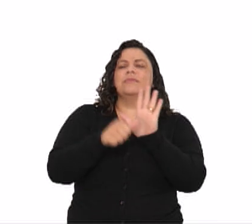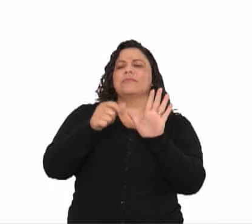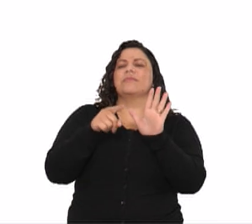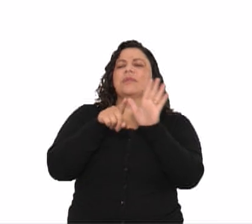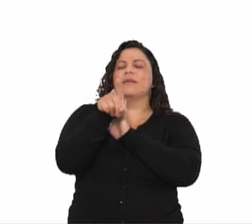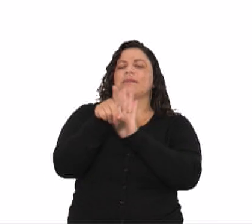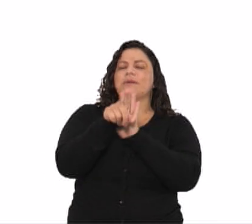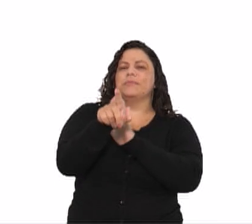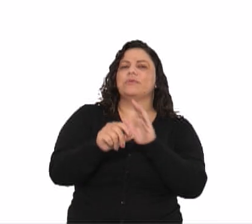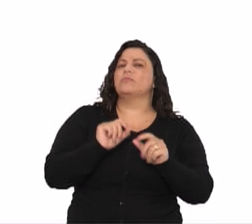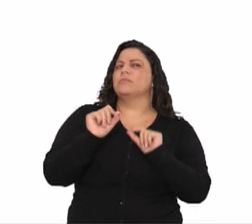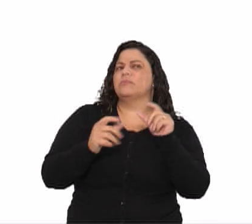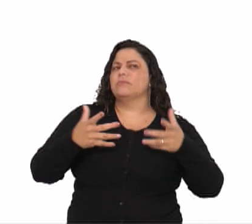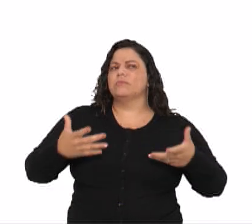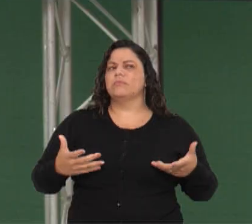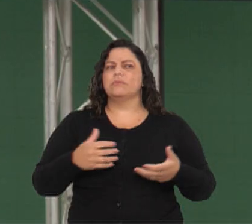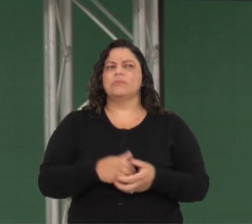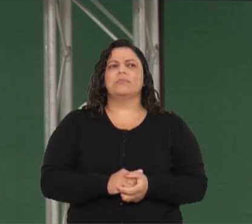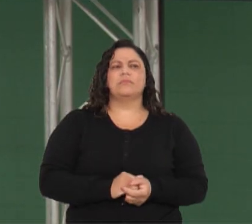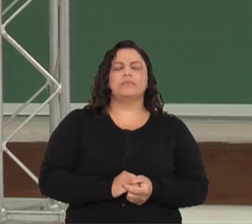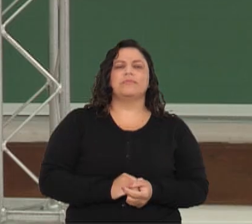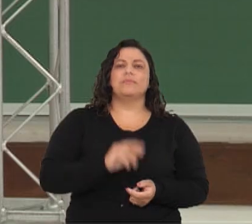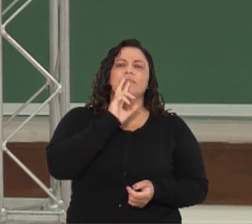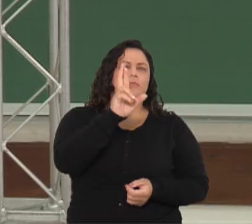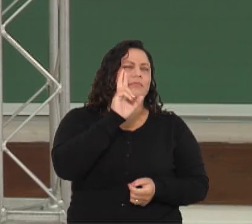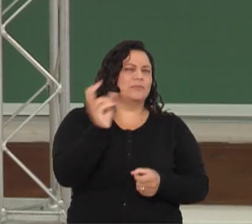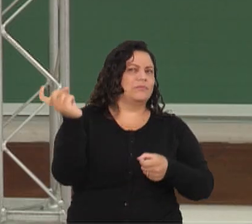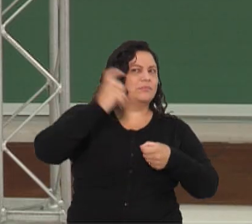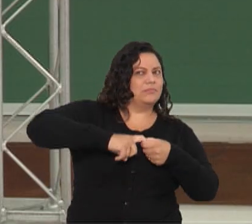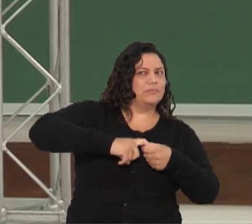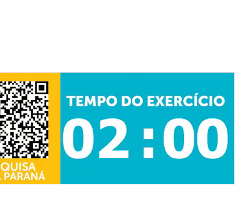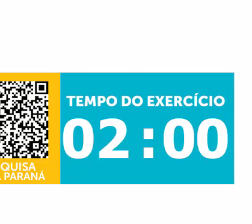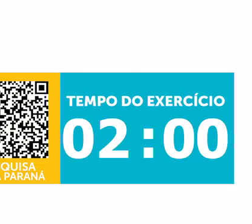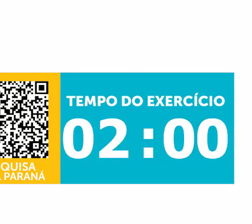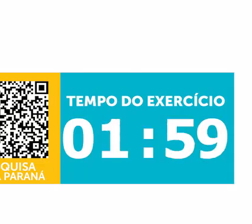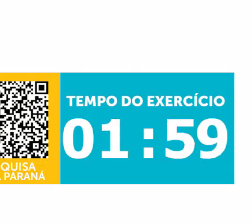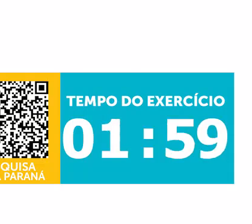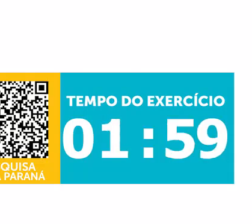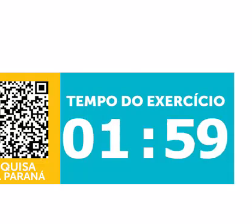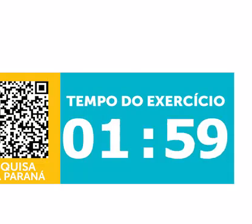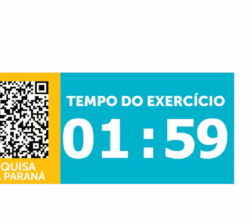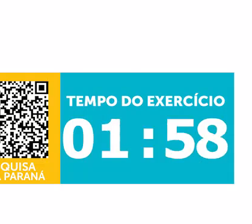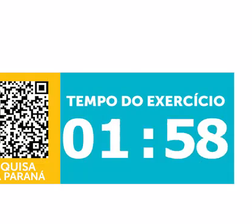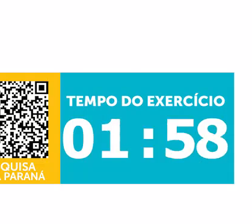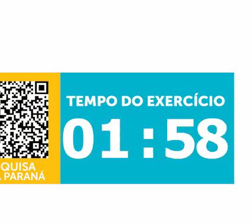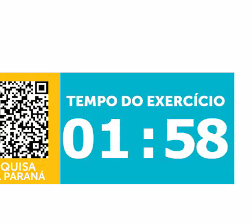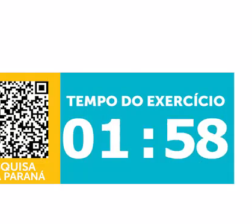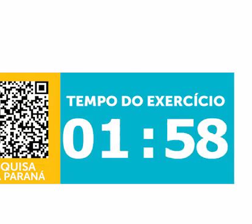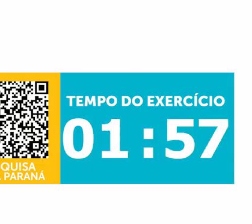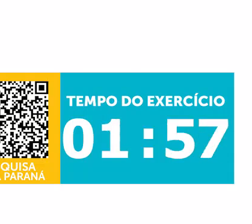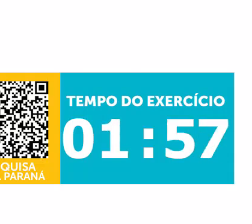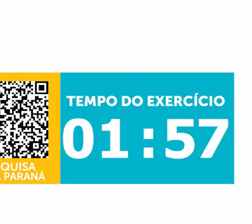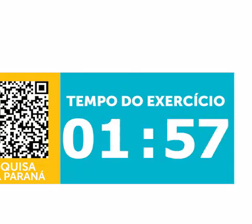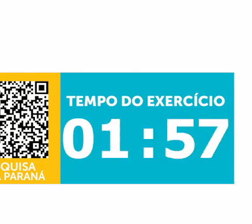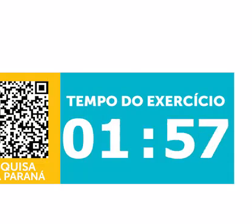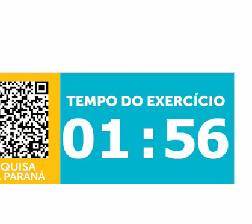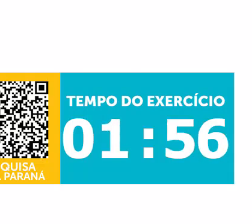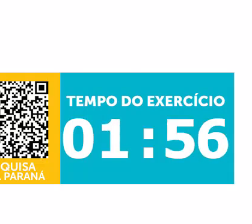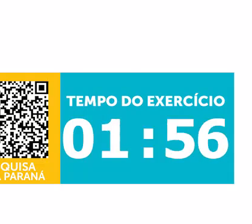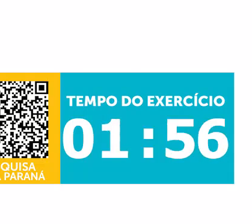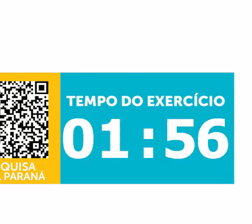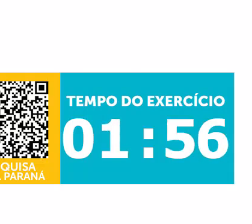a newspaper, lendo um newspaper jornal. He's wearing sunglasses. Mrs. Green is sitting on a beach